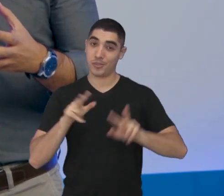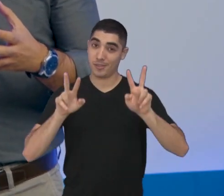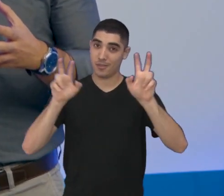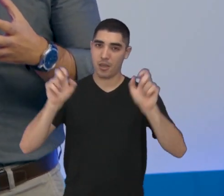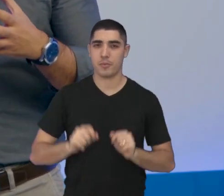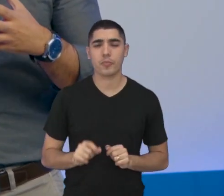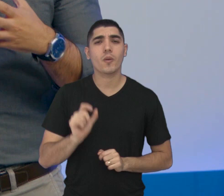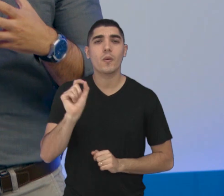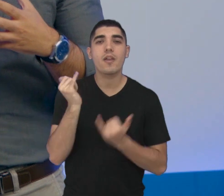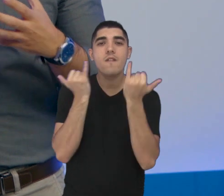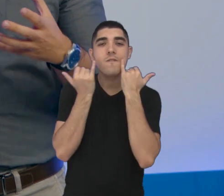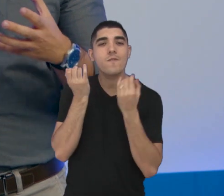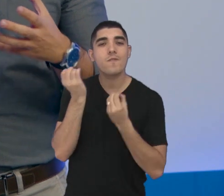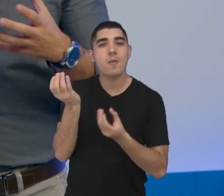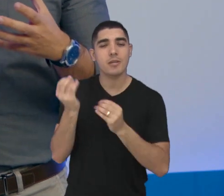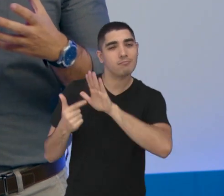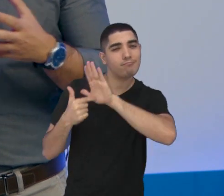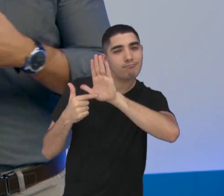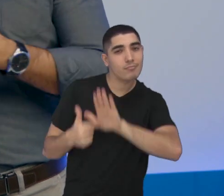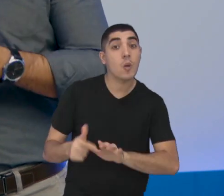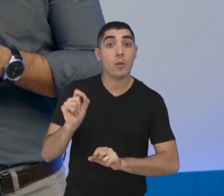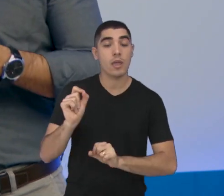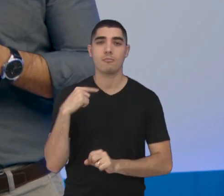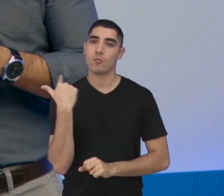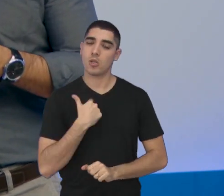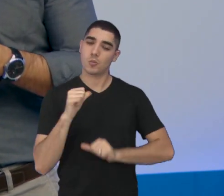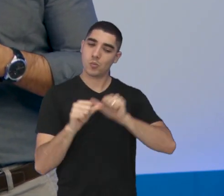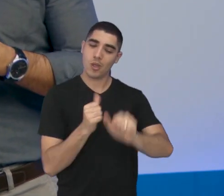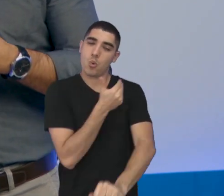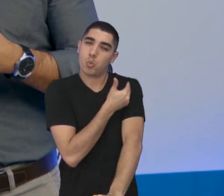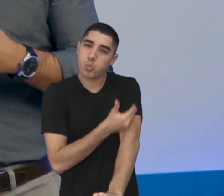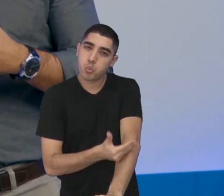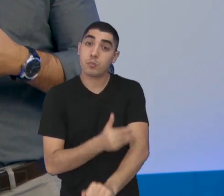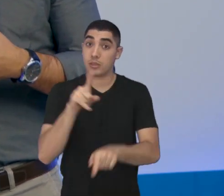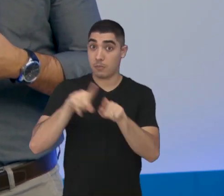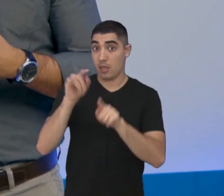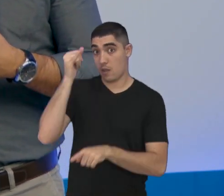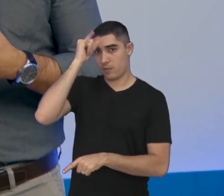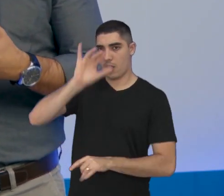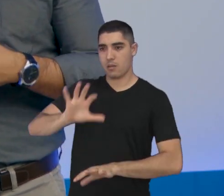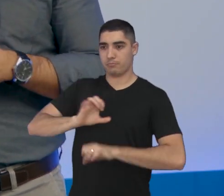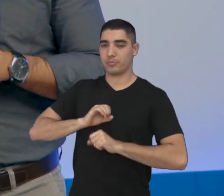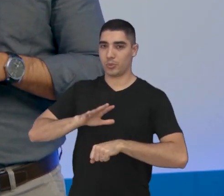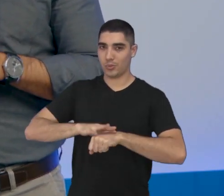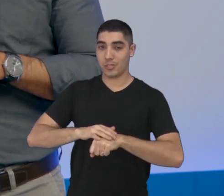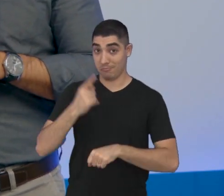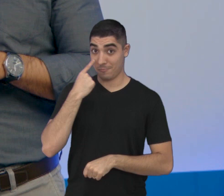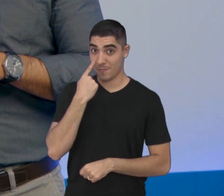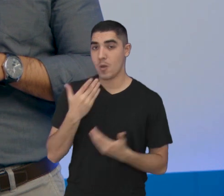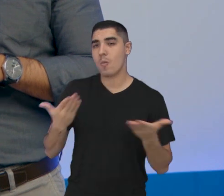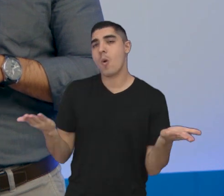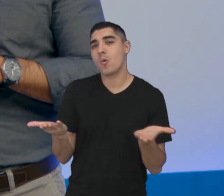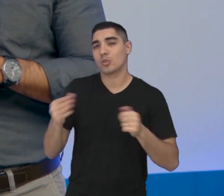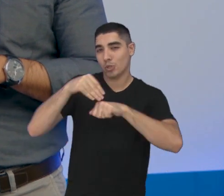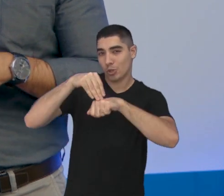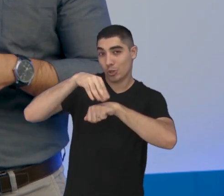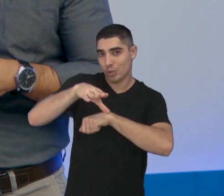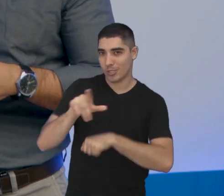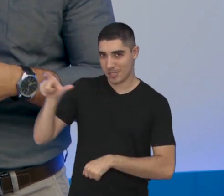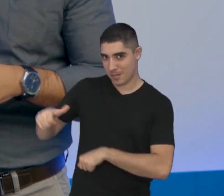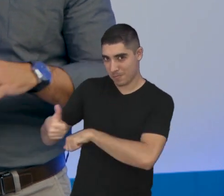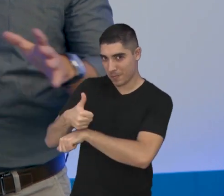Boletim. São pílulas de informação para a gente mudar hábitos e prevenir doenças. E vamos ver a dica que um dos nossos